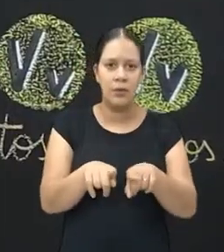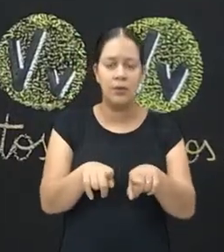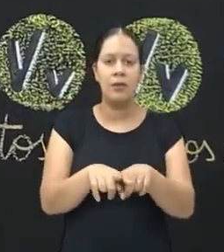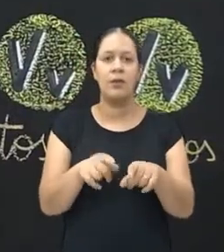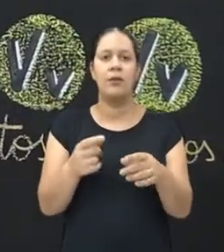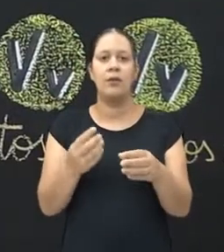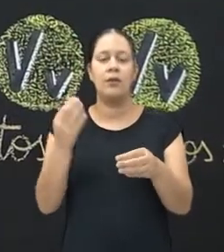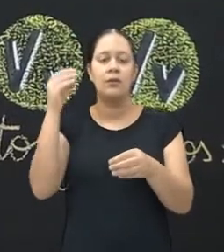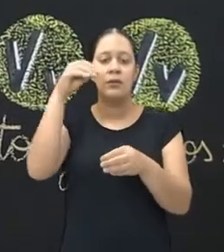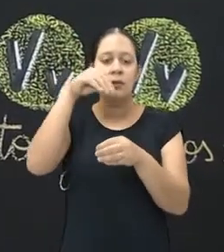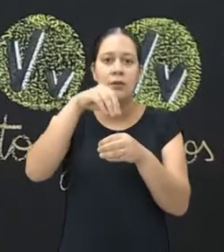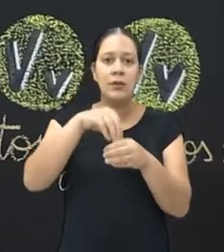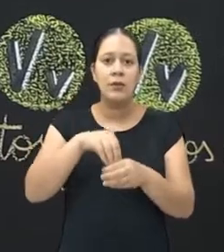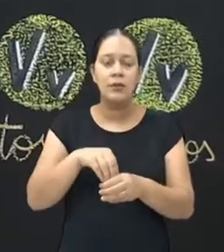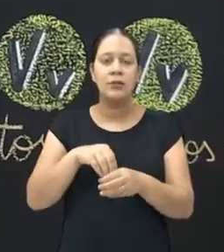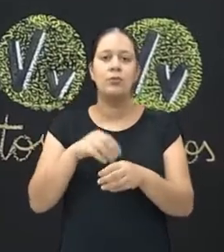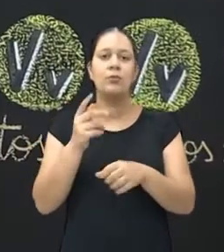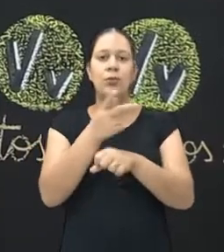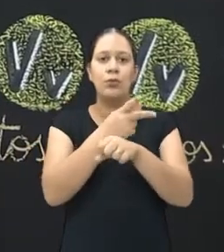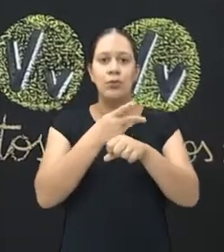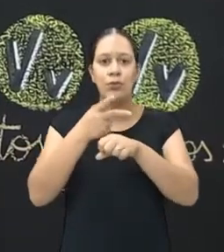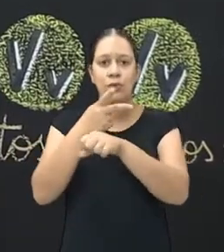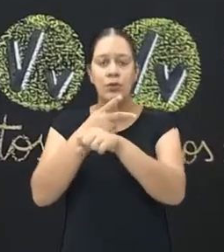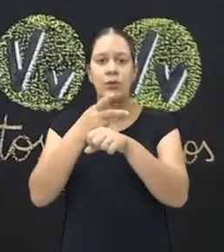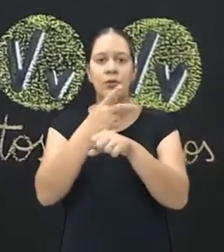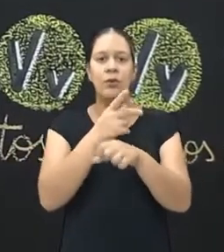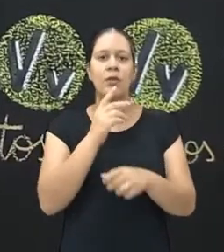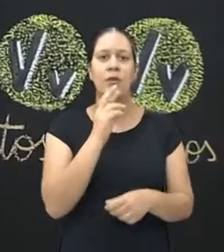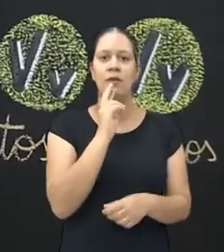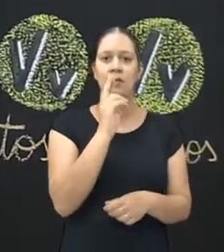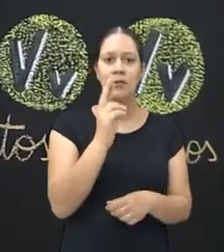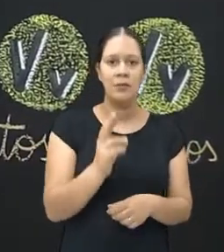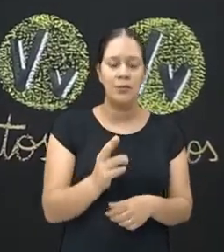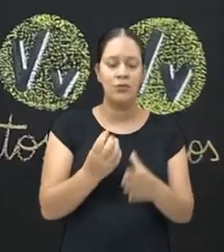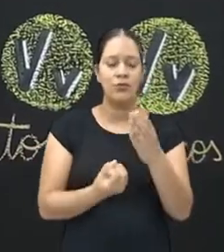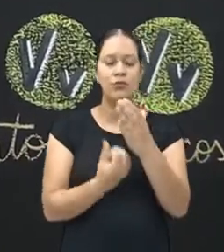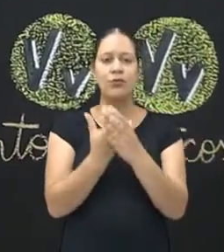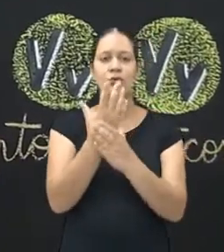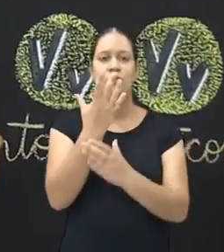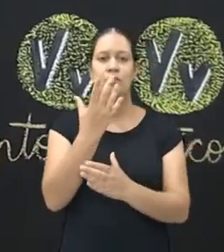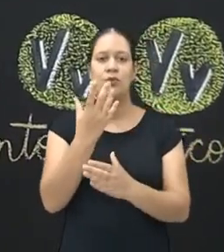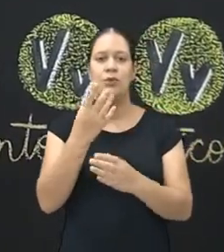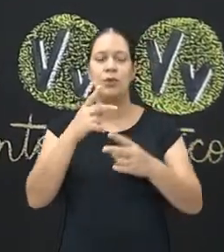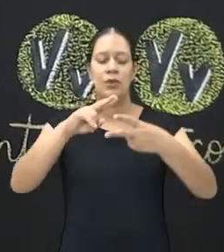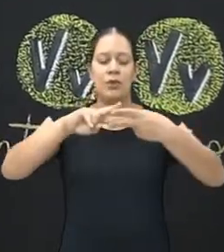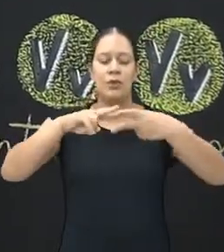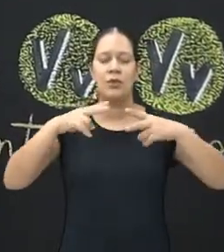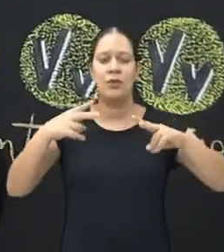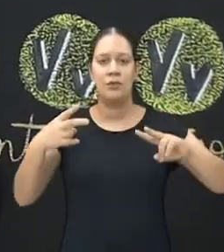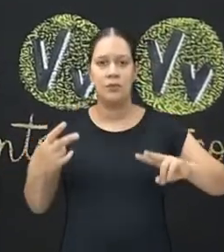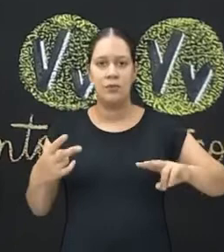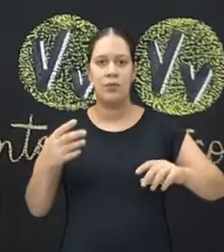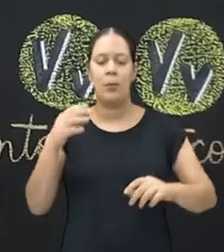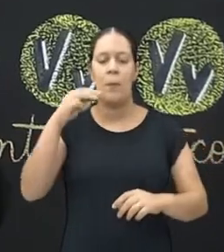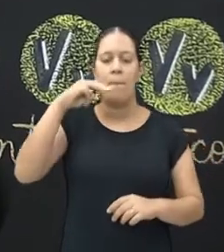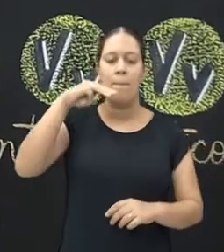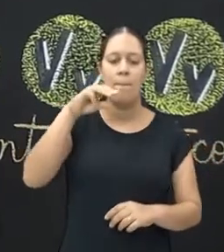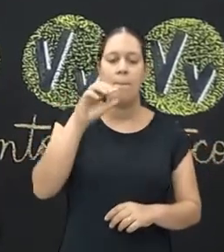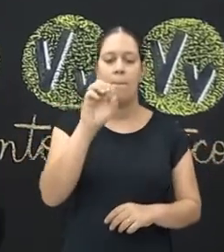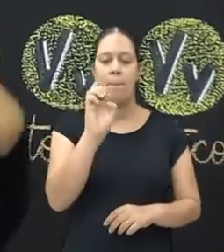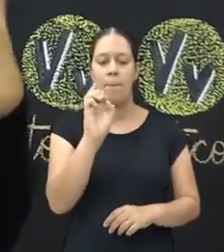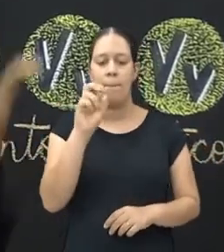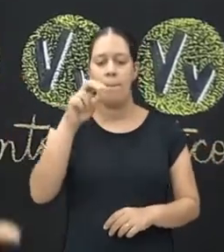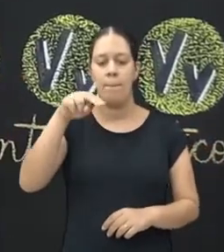dessa busca por respostas, que surgiu aí a genética. Mendel, Gregor Mendel,